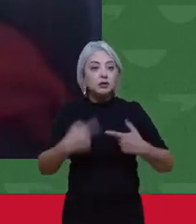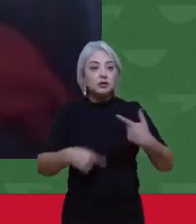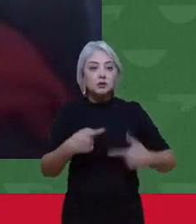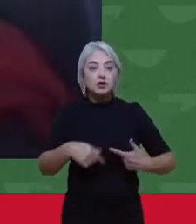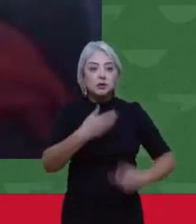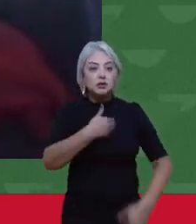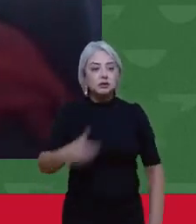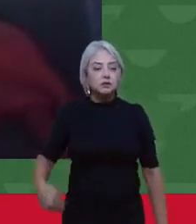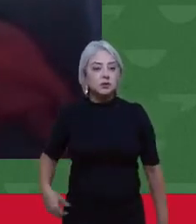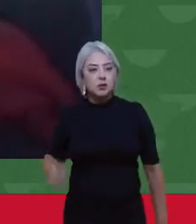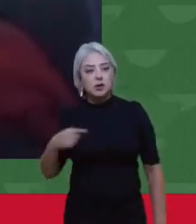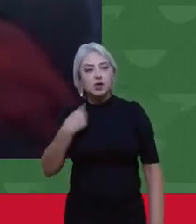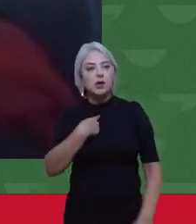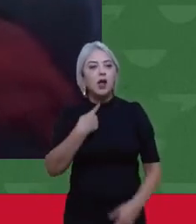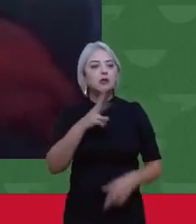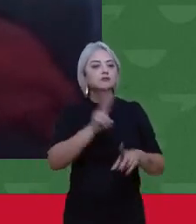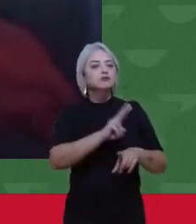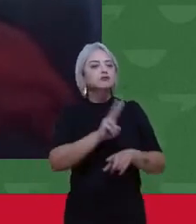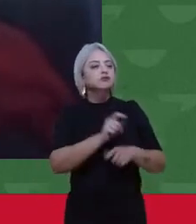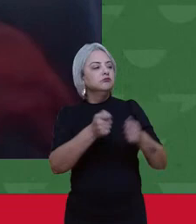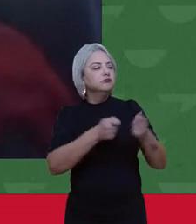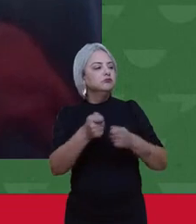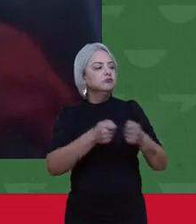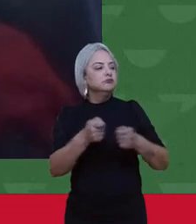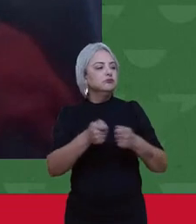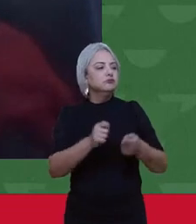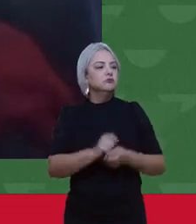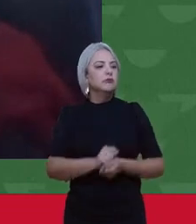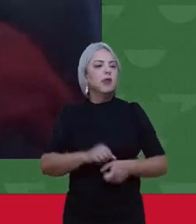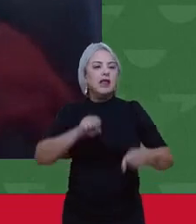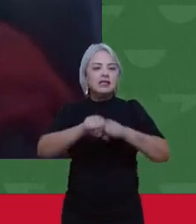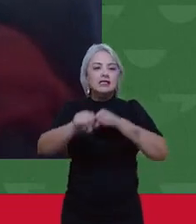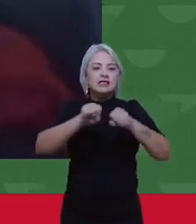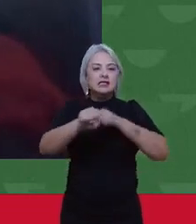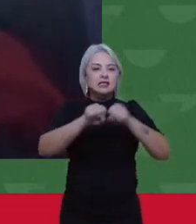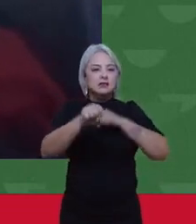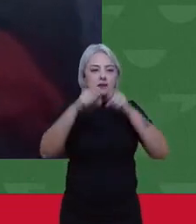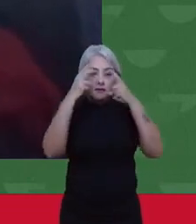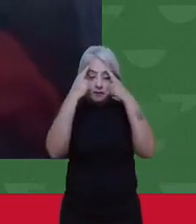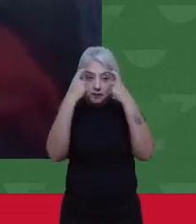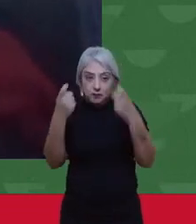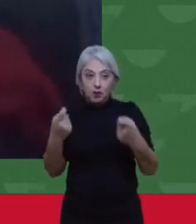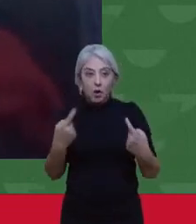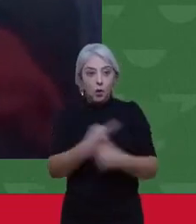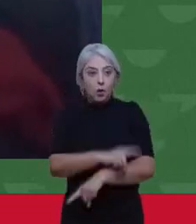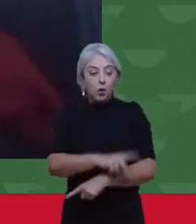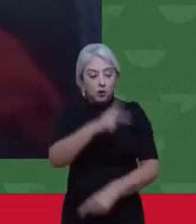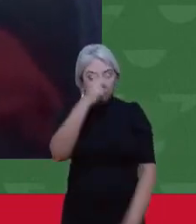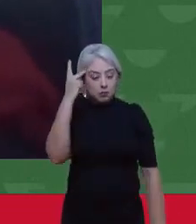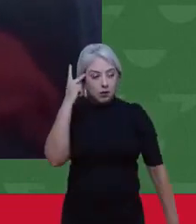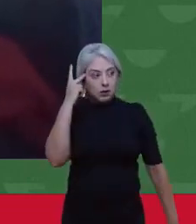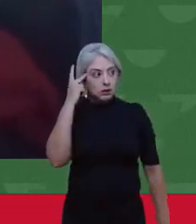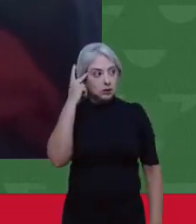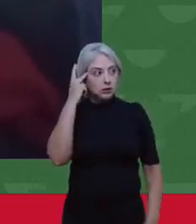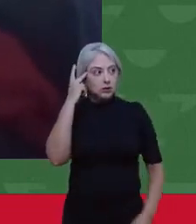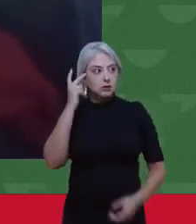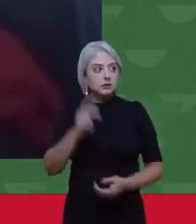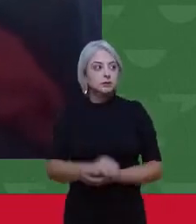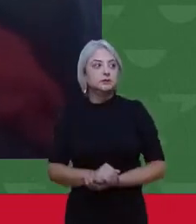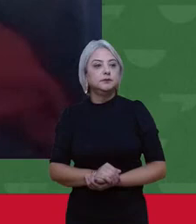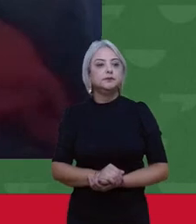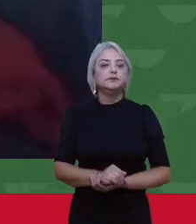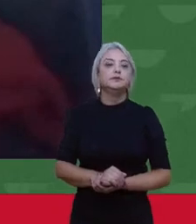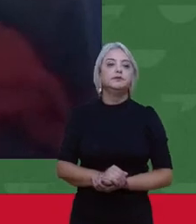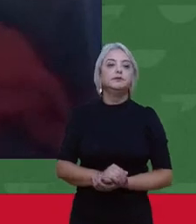públicas. Nós monitoramos assassinatos, violências contra pessoas LGBTIs, denunciando,